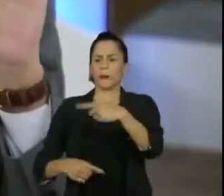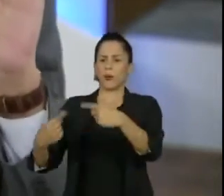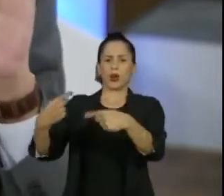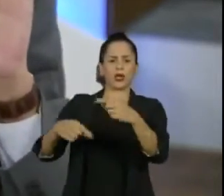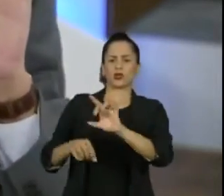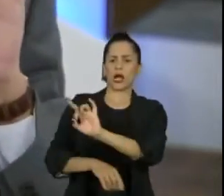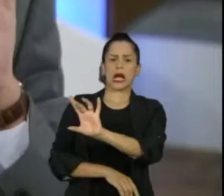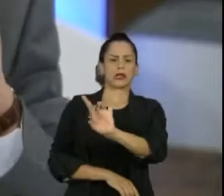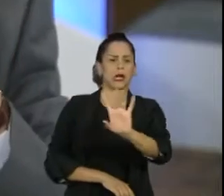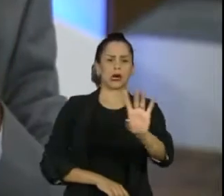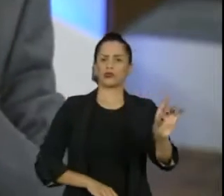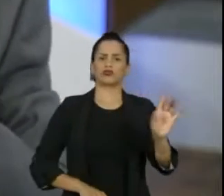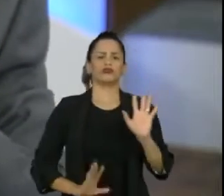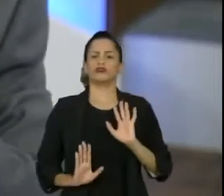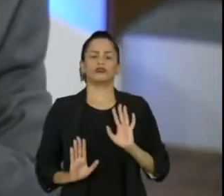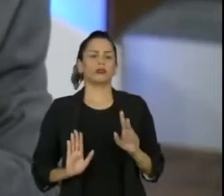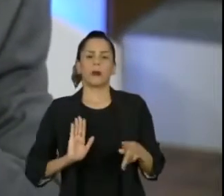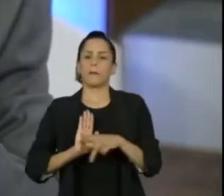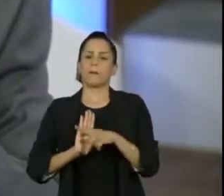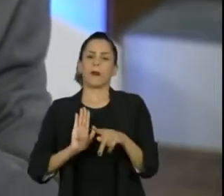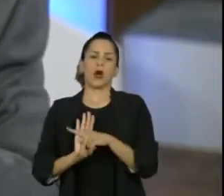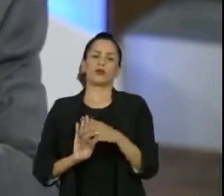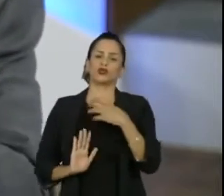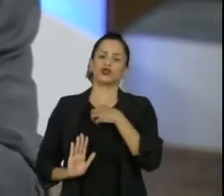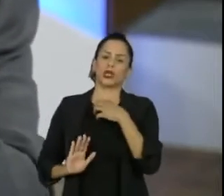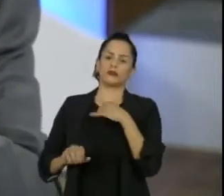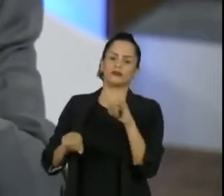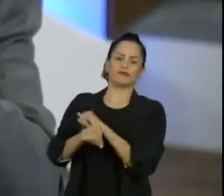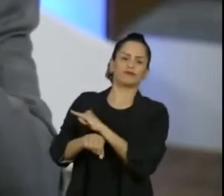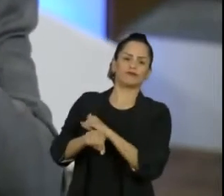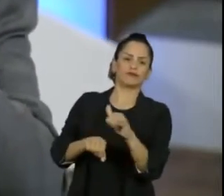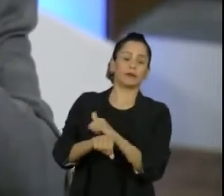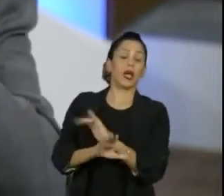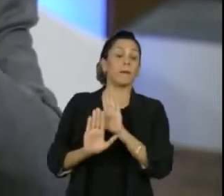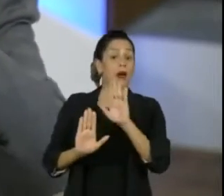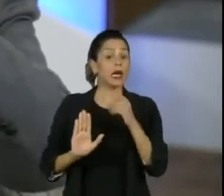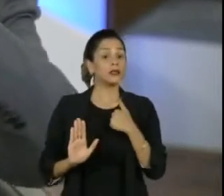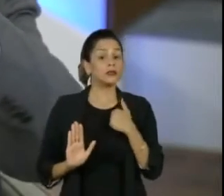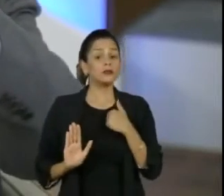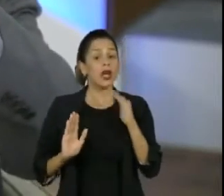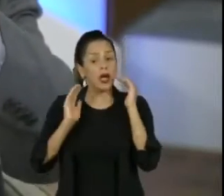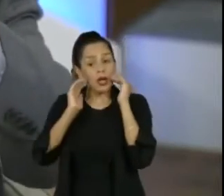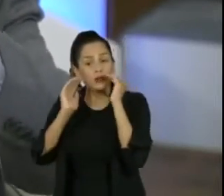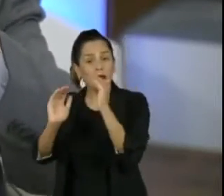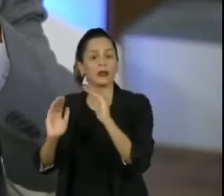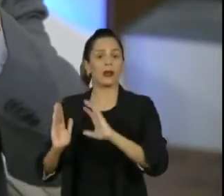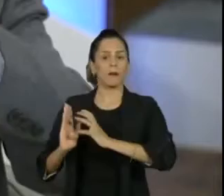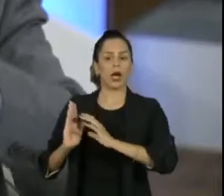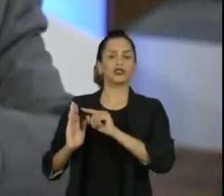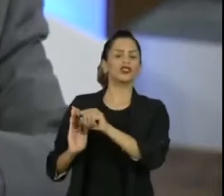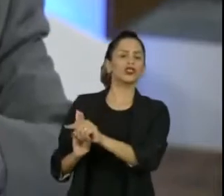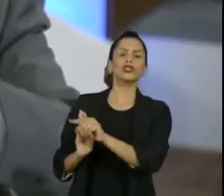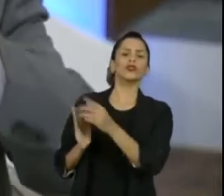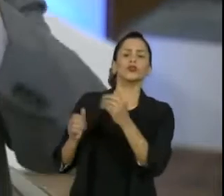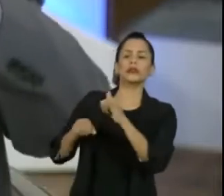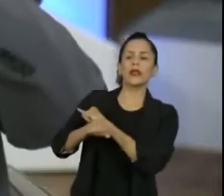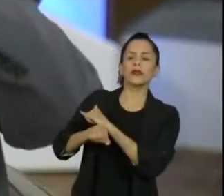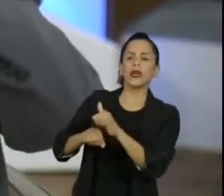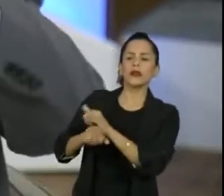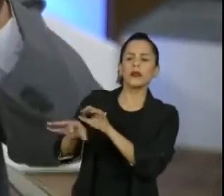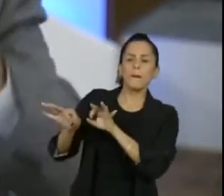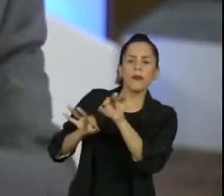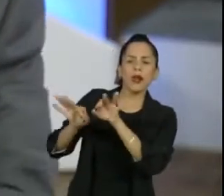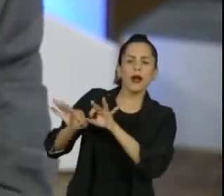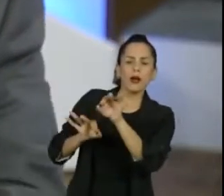caminho, mas eu tenho que seguir a lógica que vai ser, na hora certa,